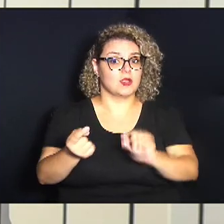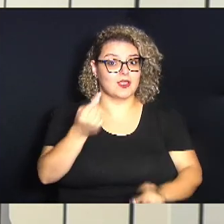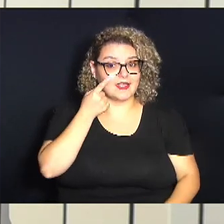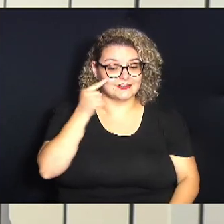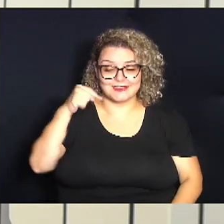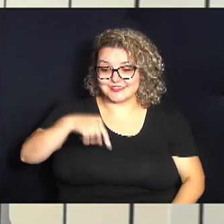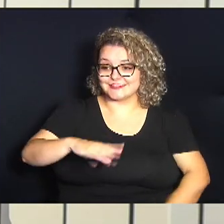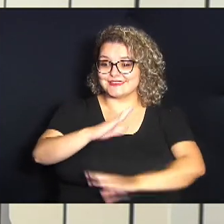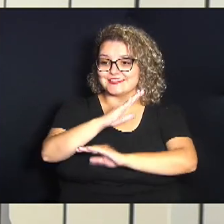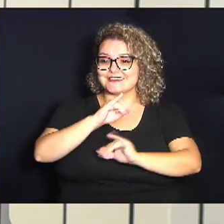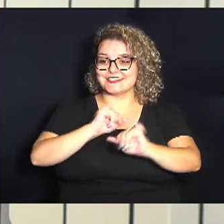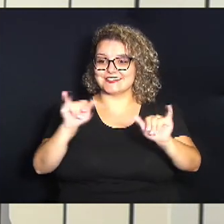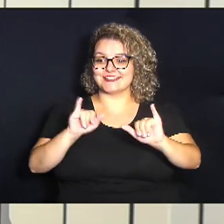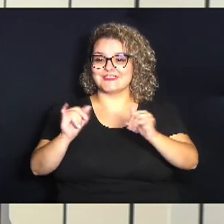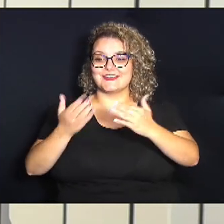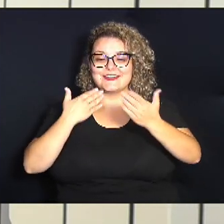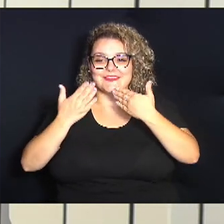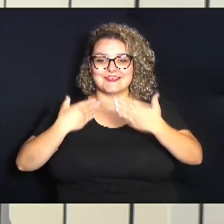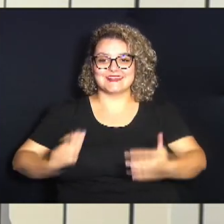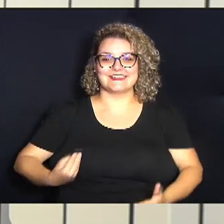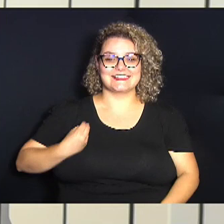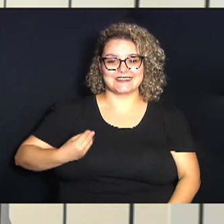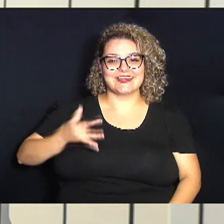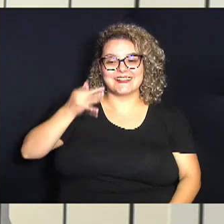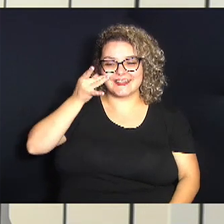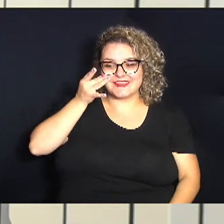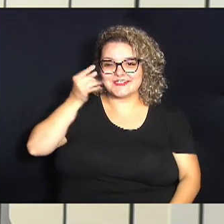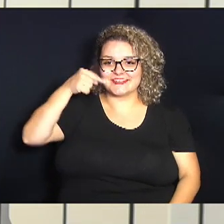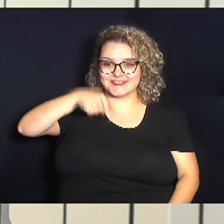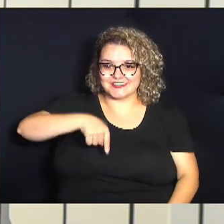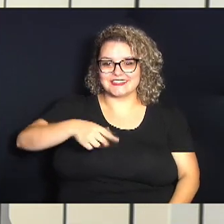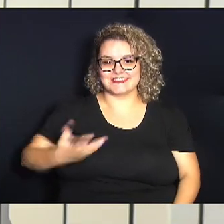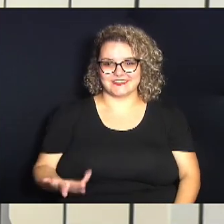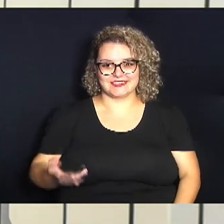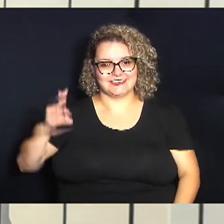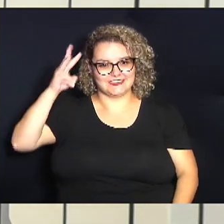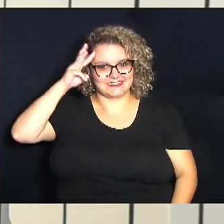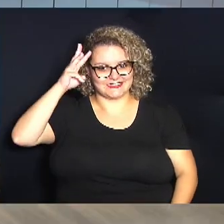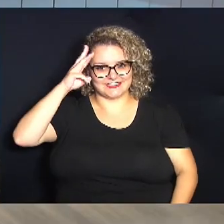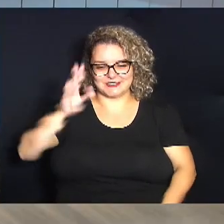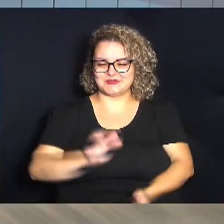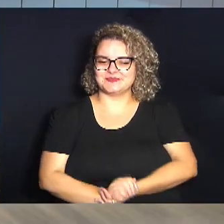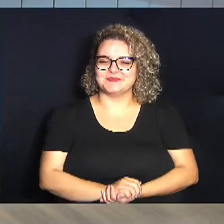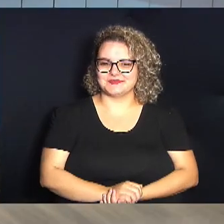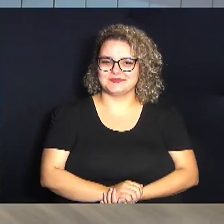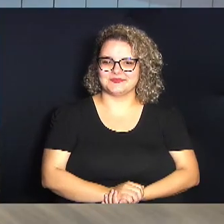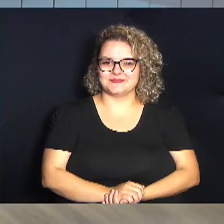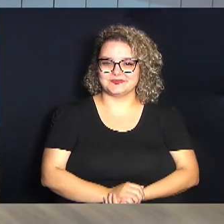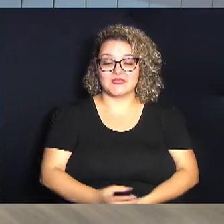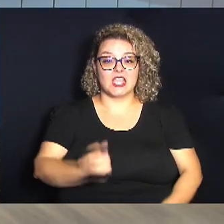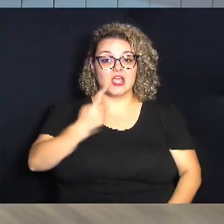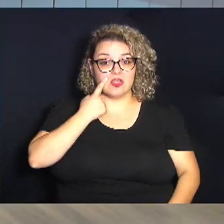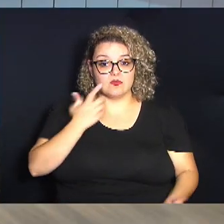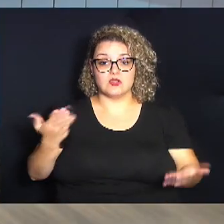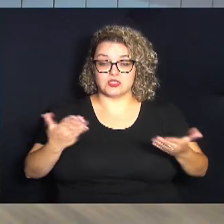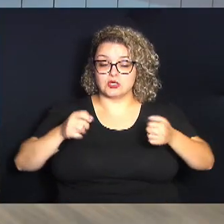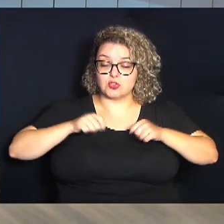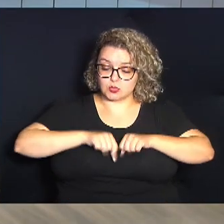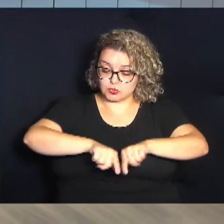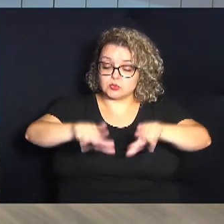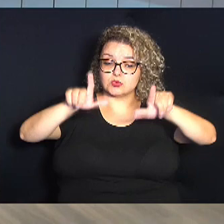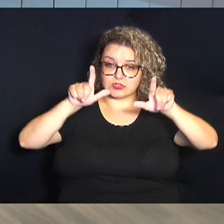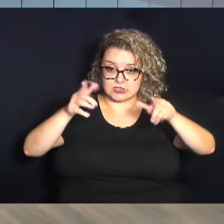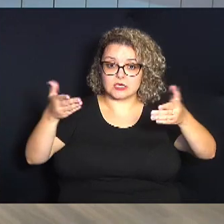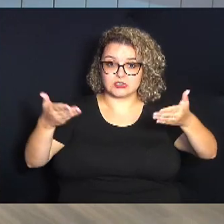quer assistir aqui no nosso telejornal, que a gente conversa ao vivo nesta terça-feira. Confira a partir de agora